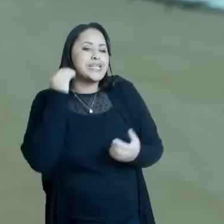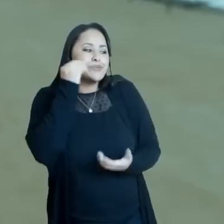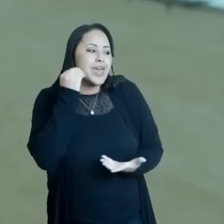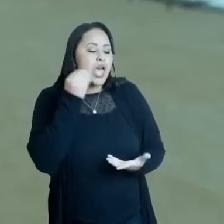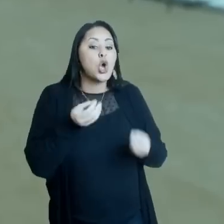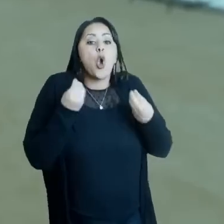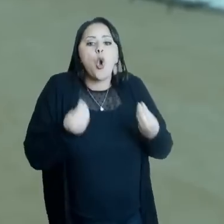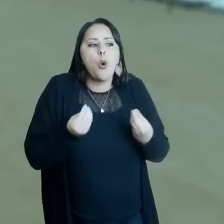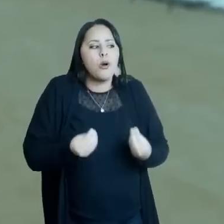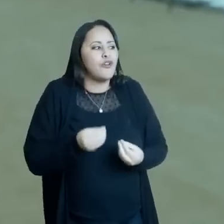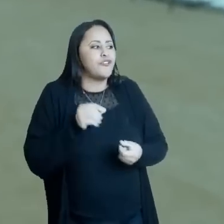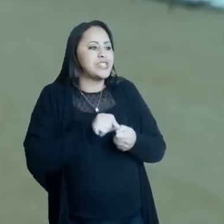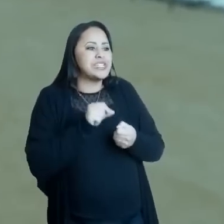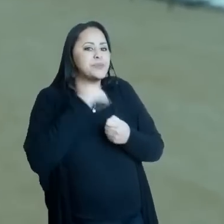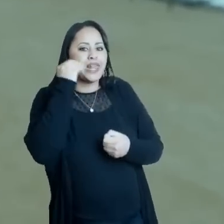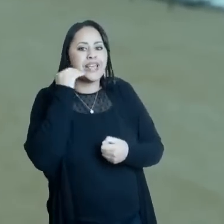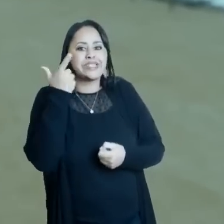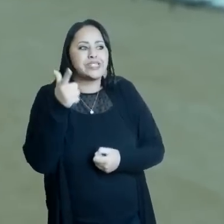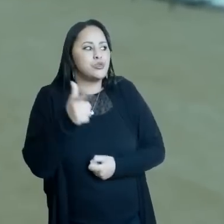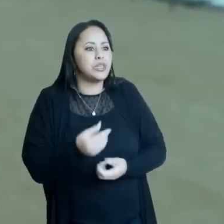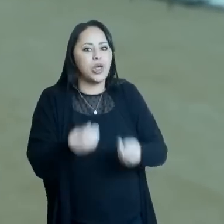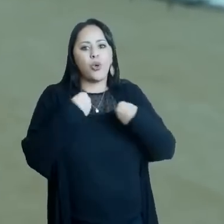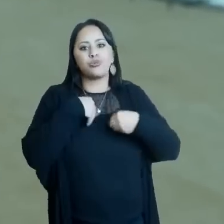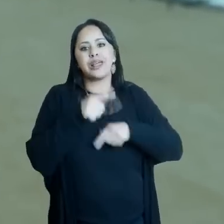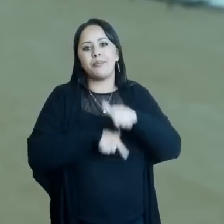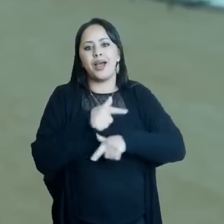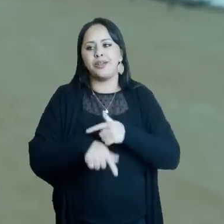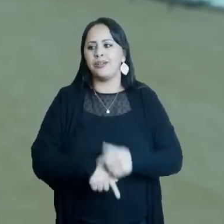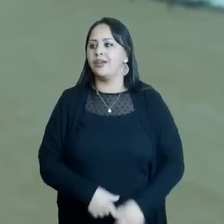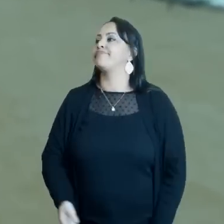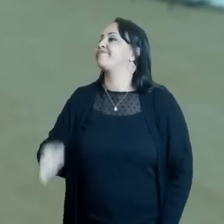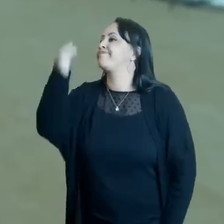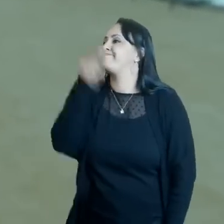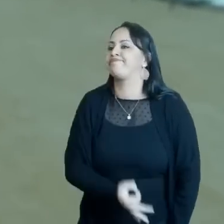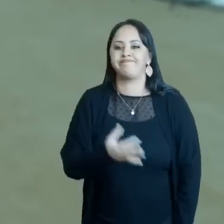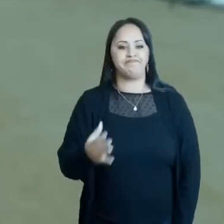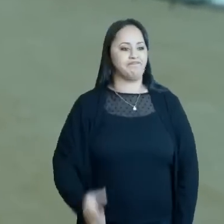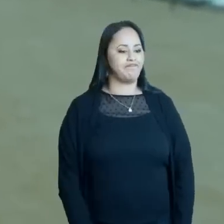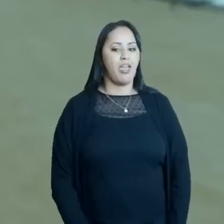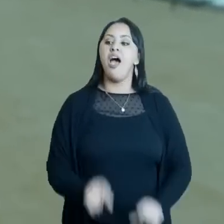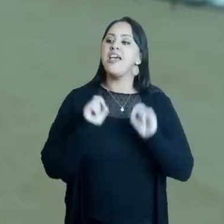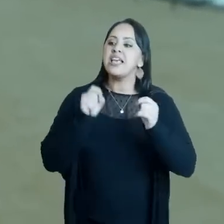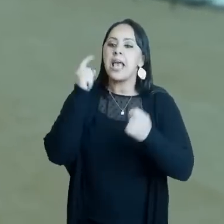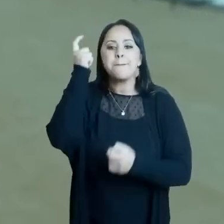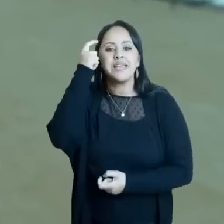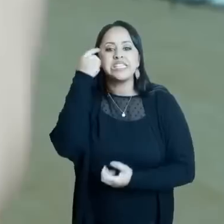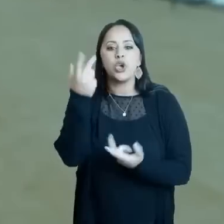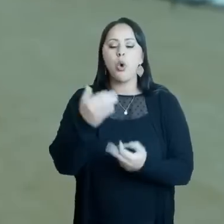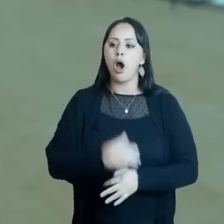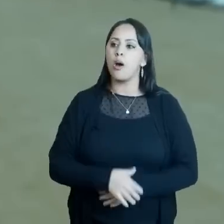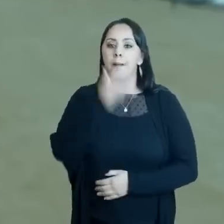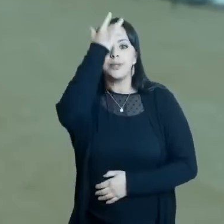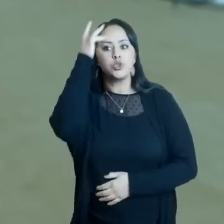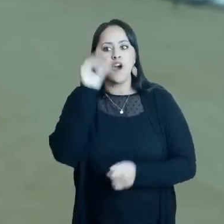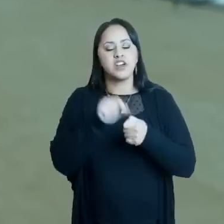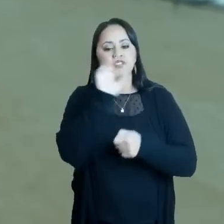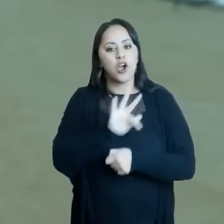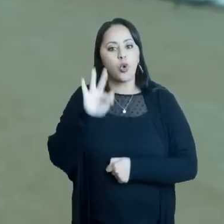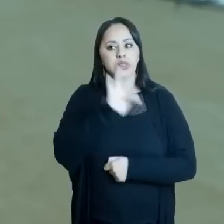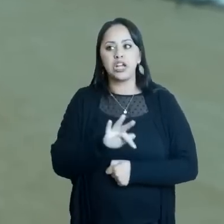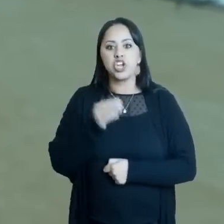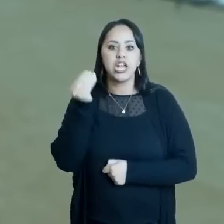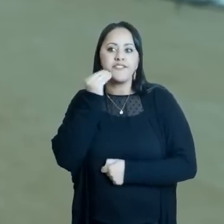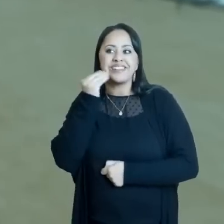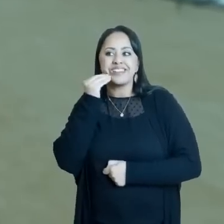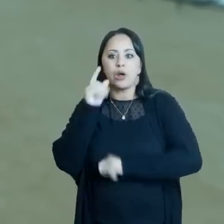vou ter experiência se não me dão oportunidade? Exato. Quem pensa a mesma coisa que ela, gente? Todo mundo faz uma faculdade, faz um curso, e aí na hora que ele vai